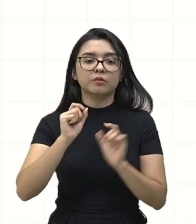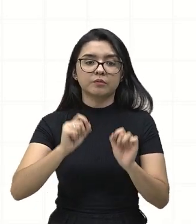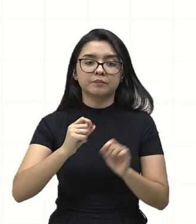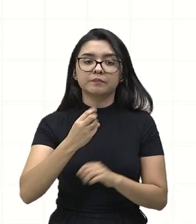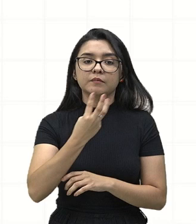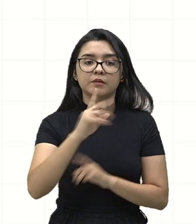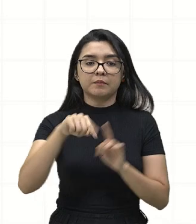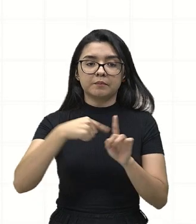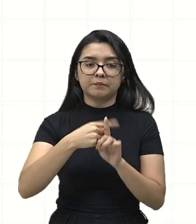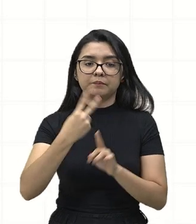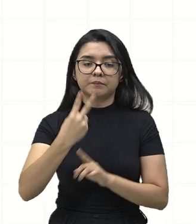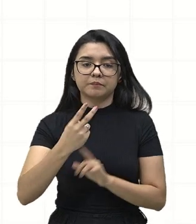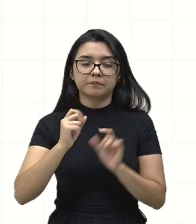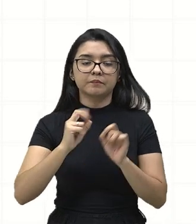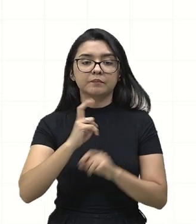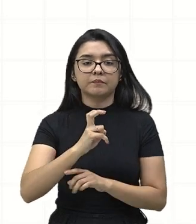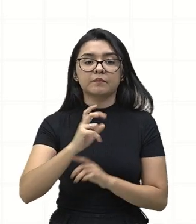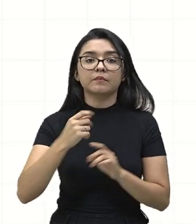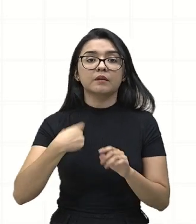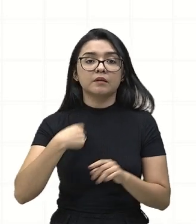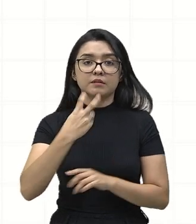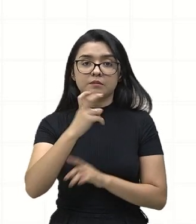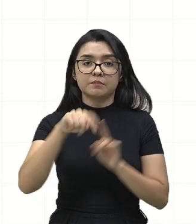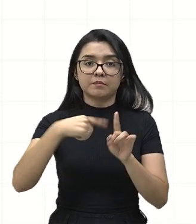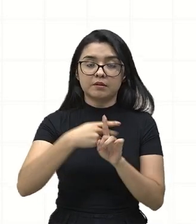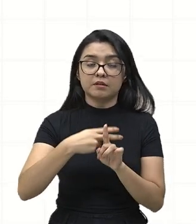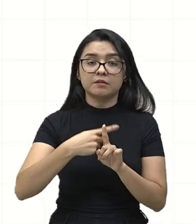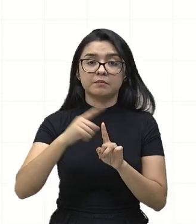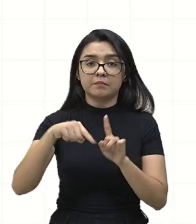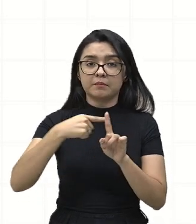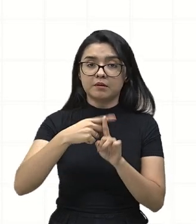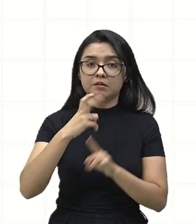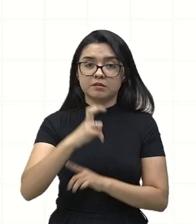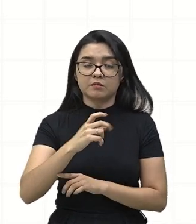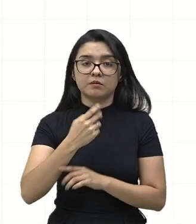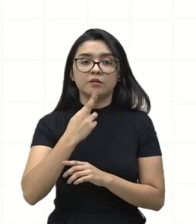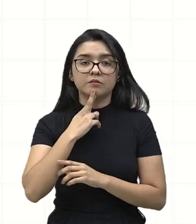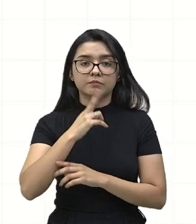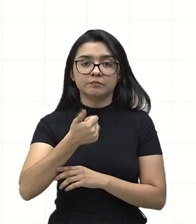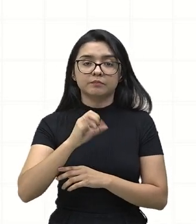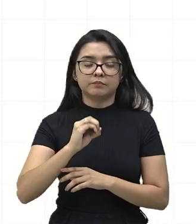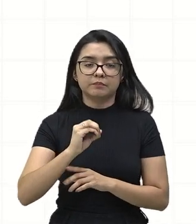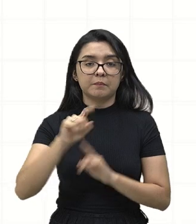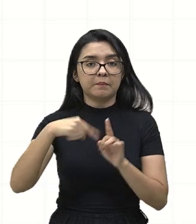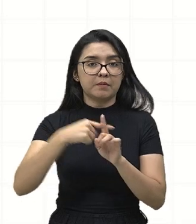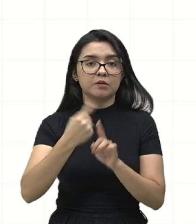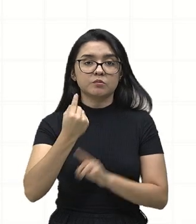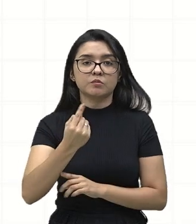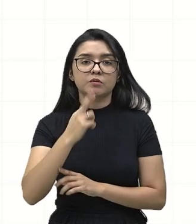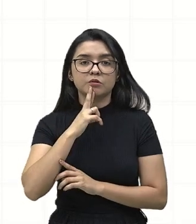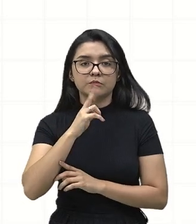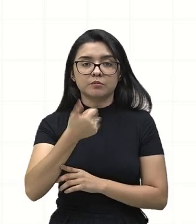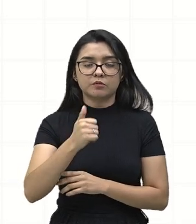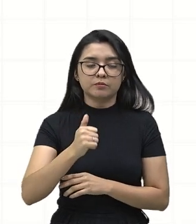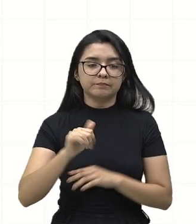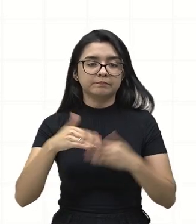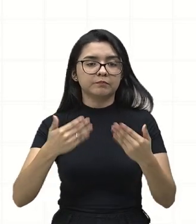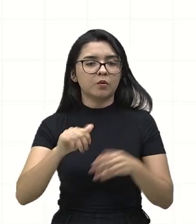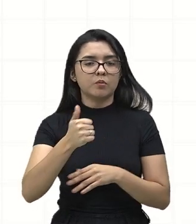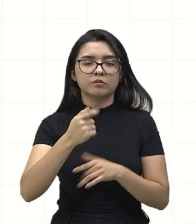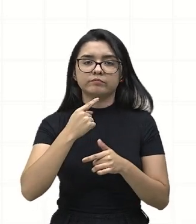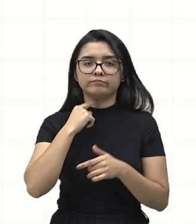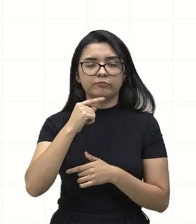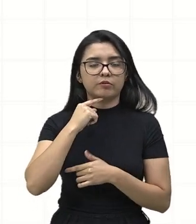5. 5 mais 5, 10. 10 mais 1, 11. O 11, ele não é divisível